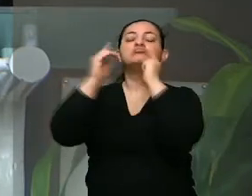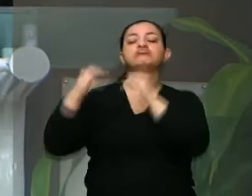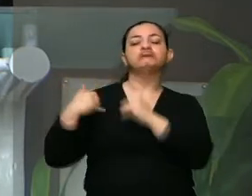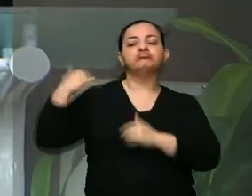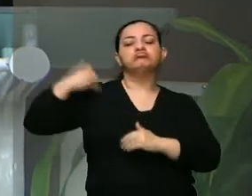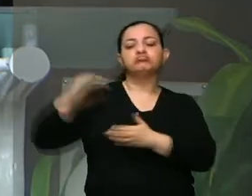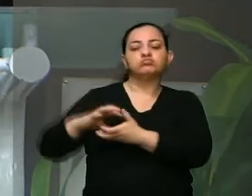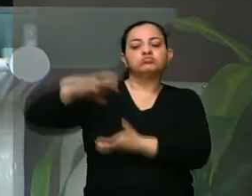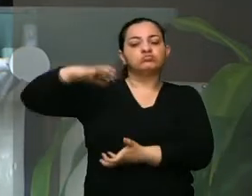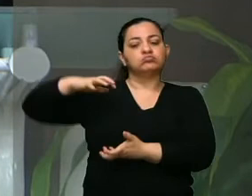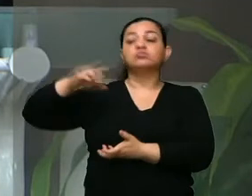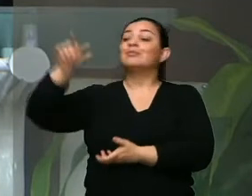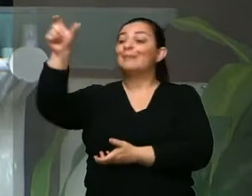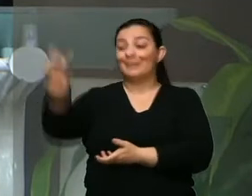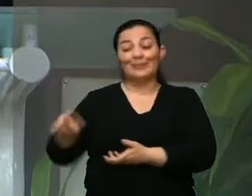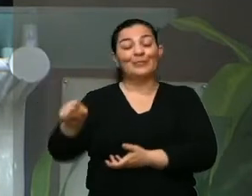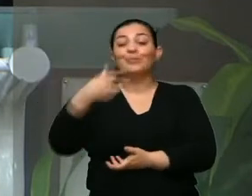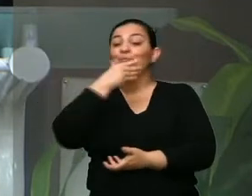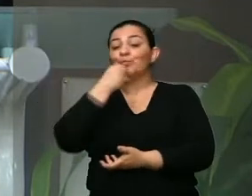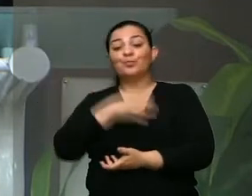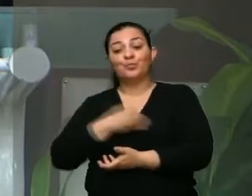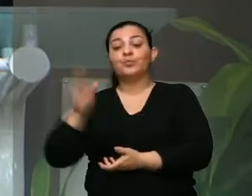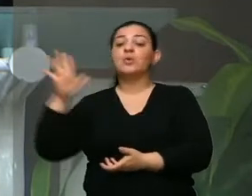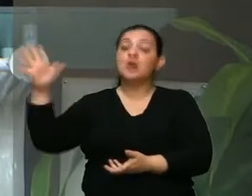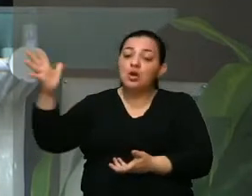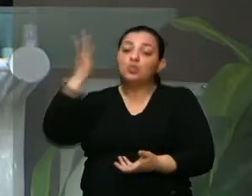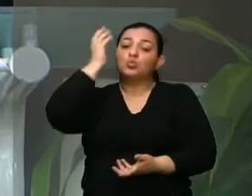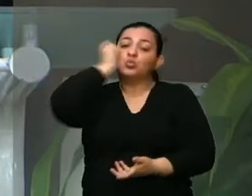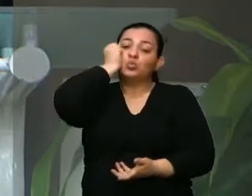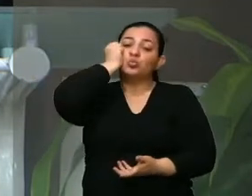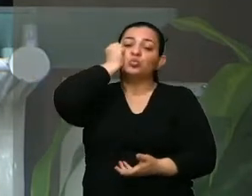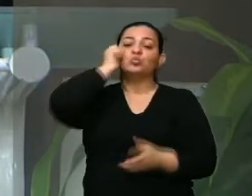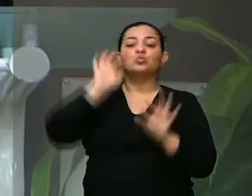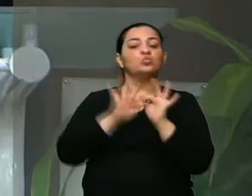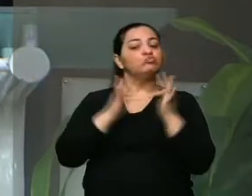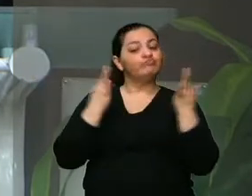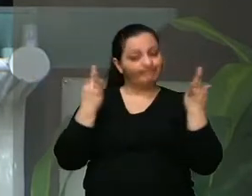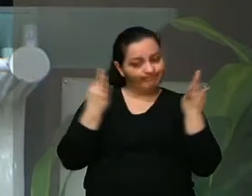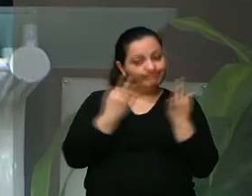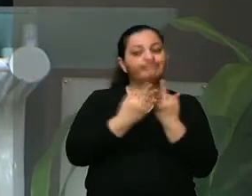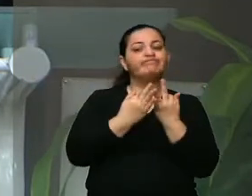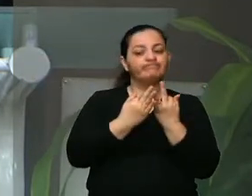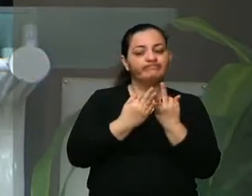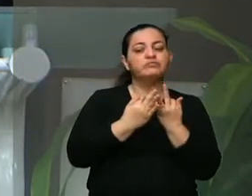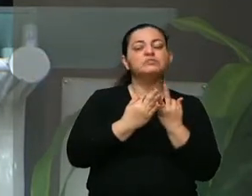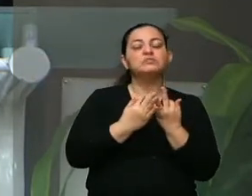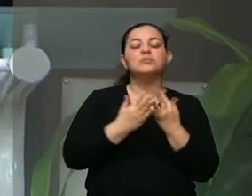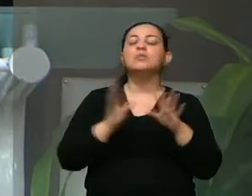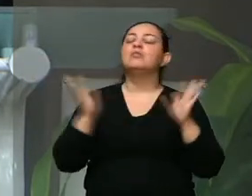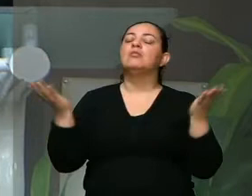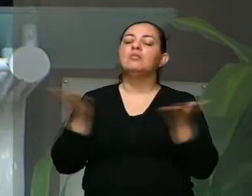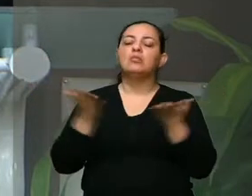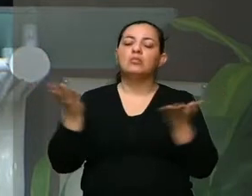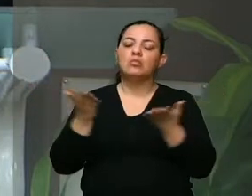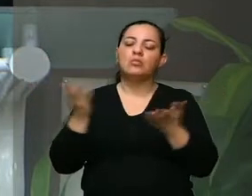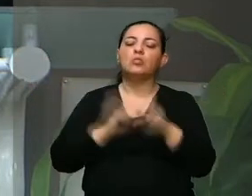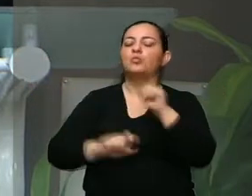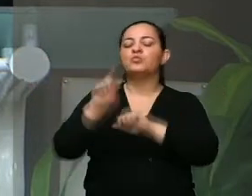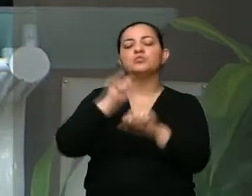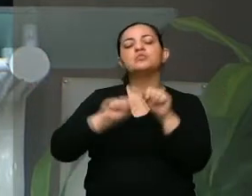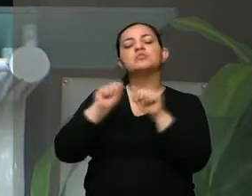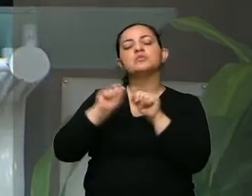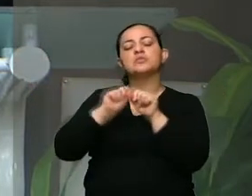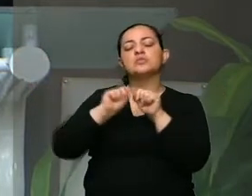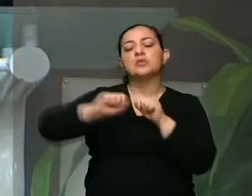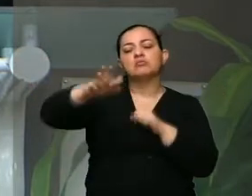idade aquele rapaz era adotado na família agora o que faziam eles